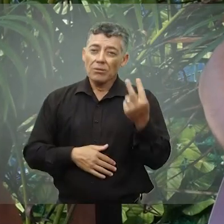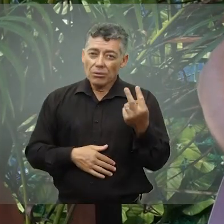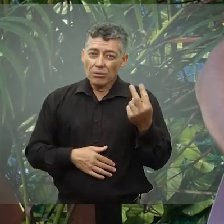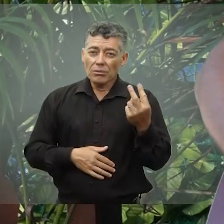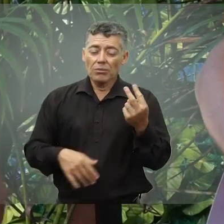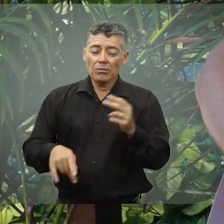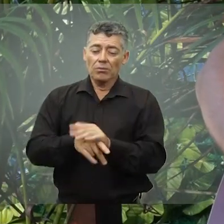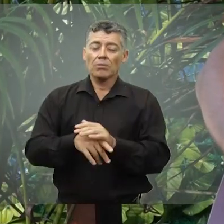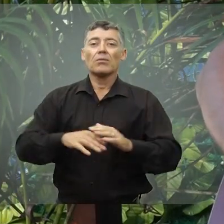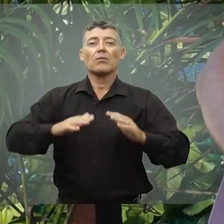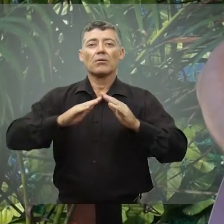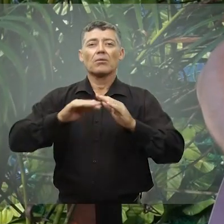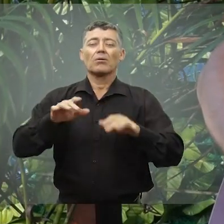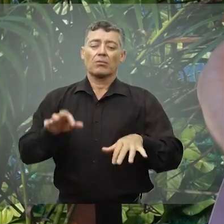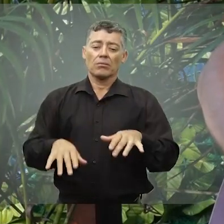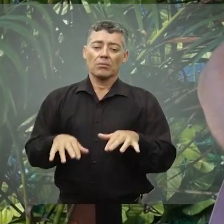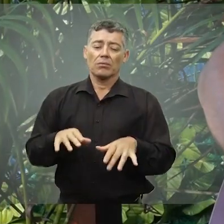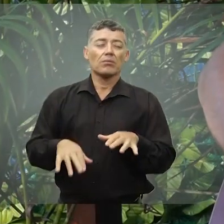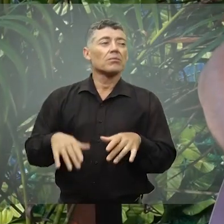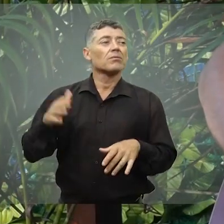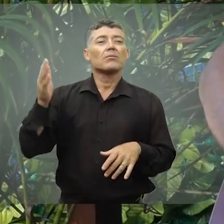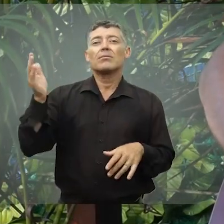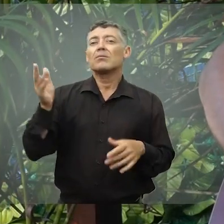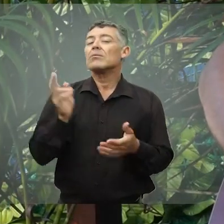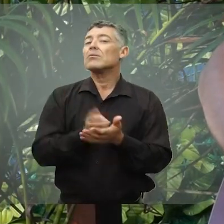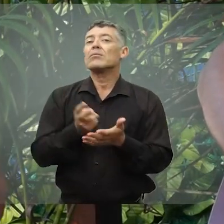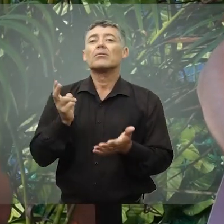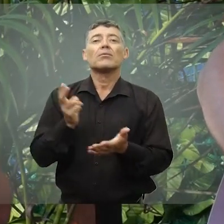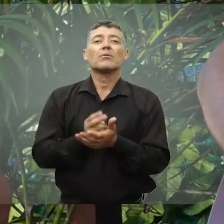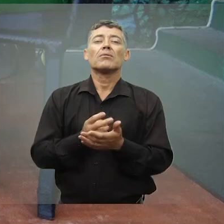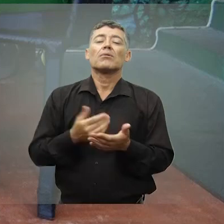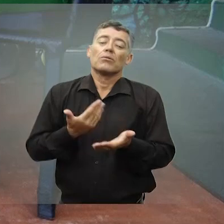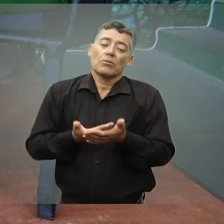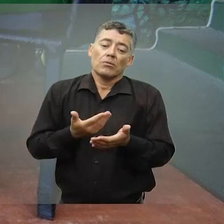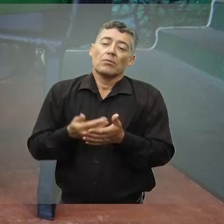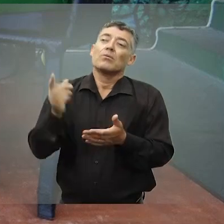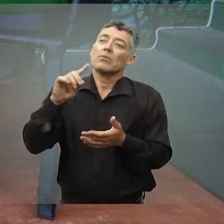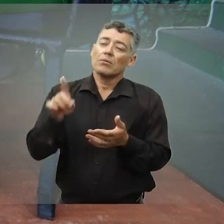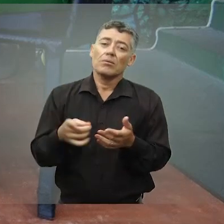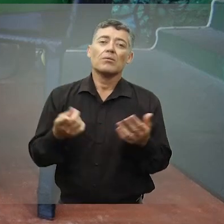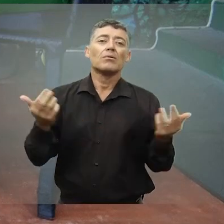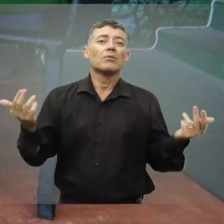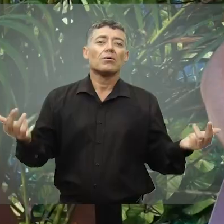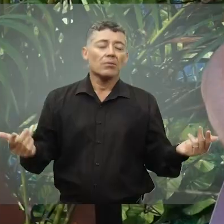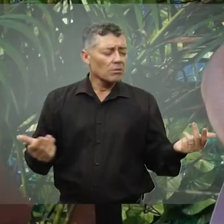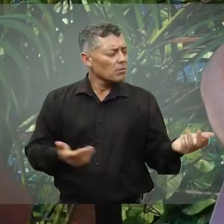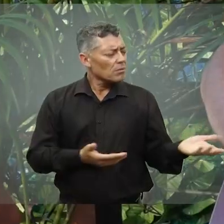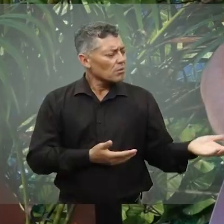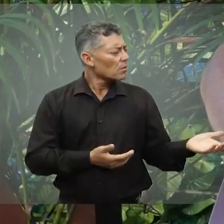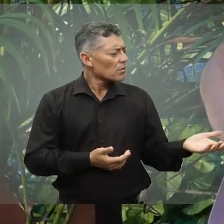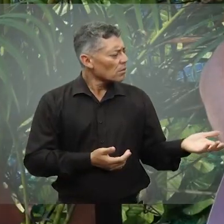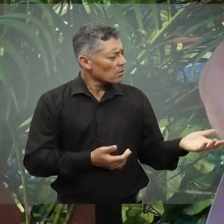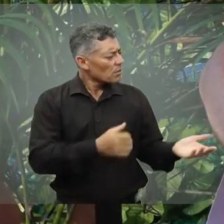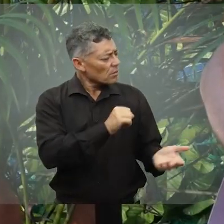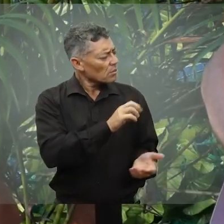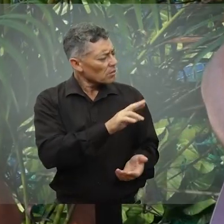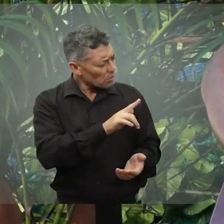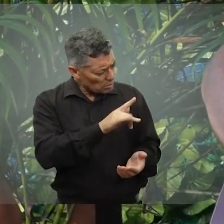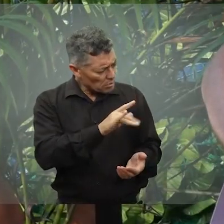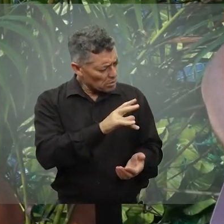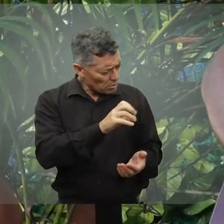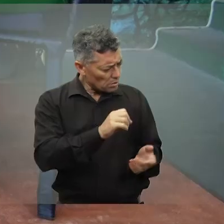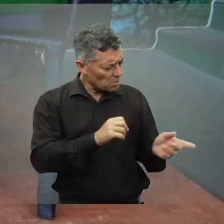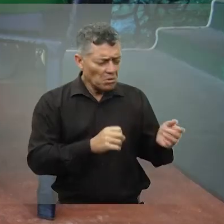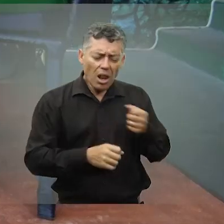casa, tocaram naquele festival que eu participei, que eles estudavam Salesiano. Ah, eu não acredito. E aí eles falaram assim, você cantou, né?